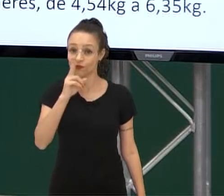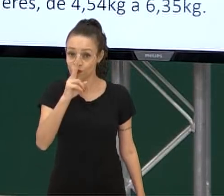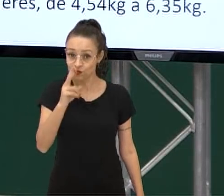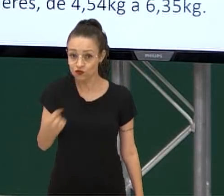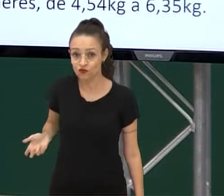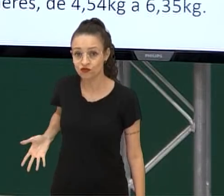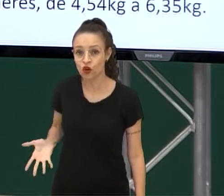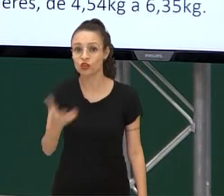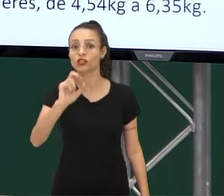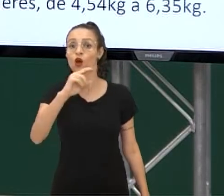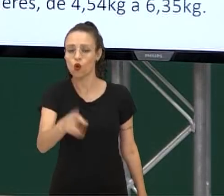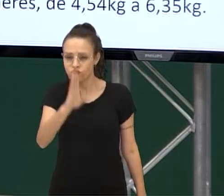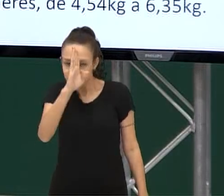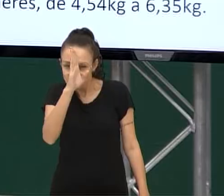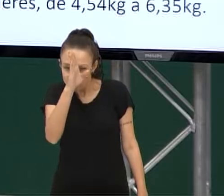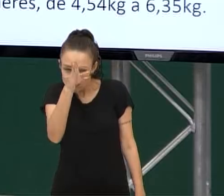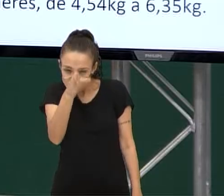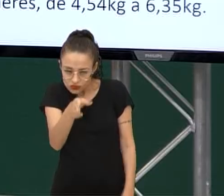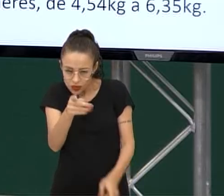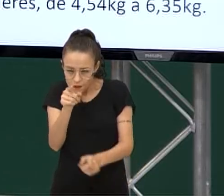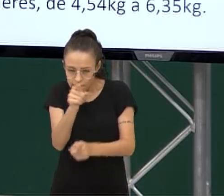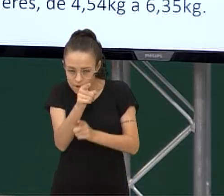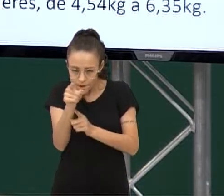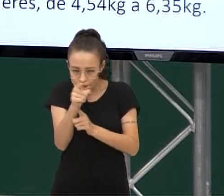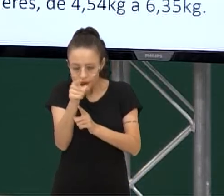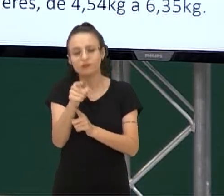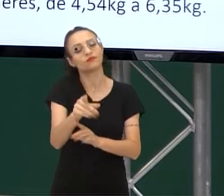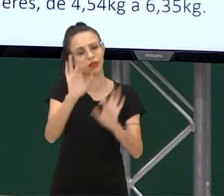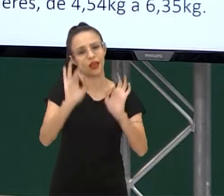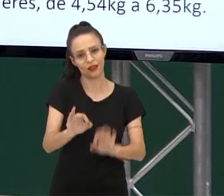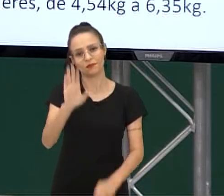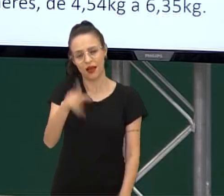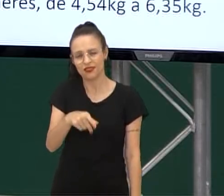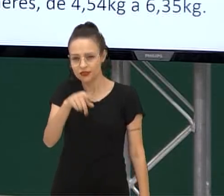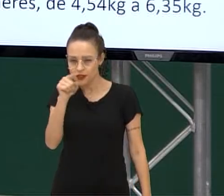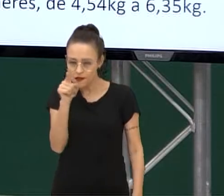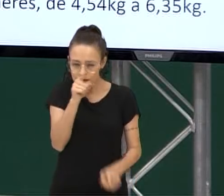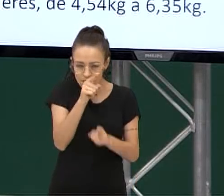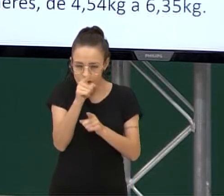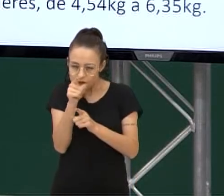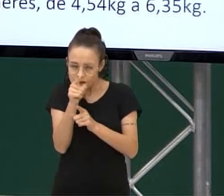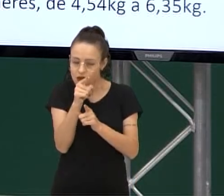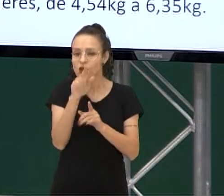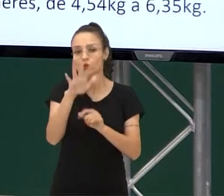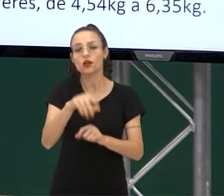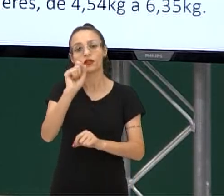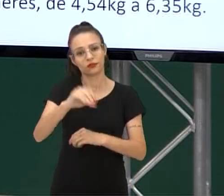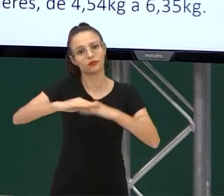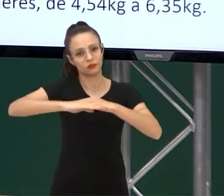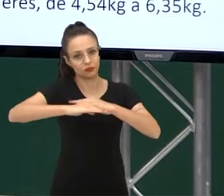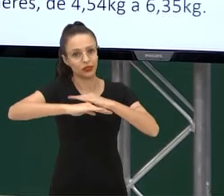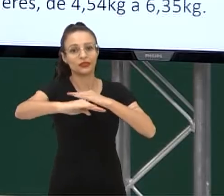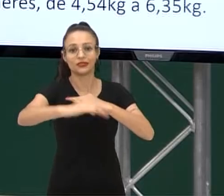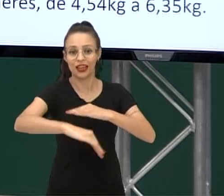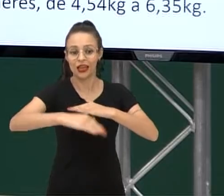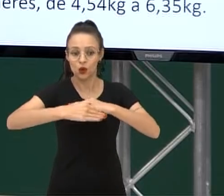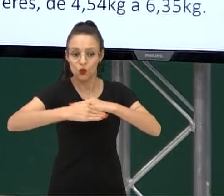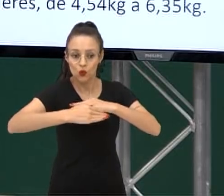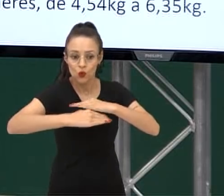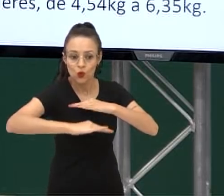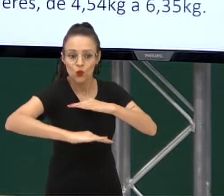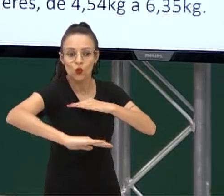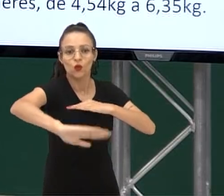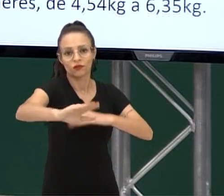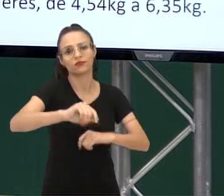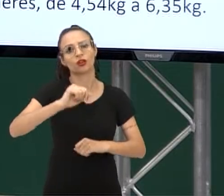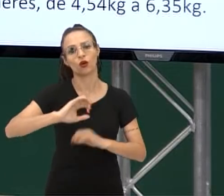com mira? Eu diria que é mais mira, é mais precisão. Como vocês perguntaram bastante, né? A pista é bastante escorregadia, então a bola